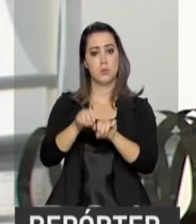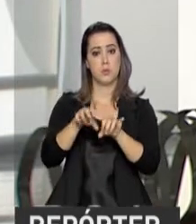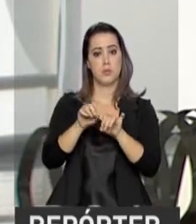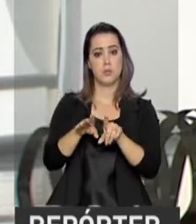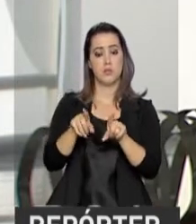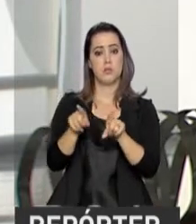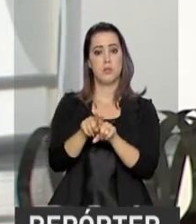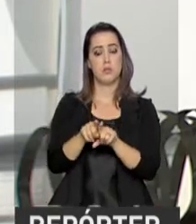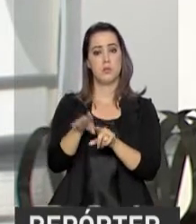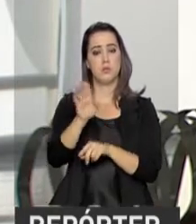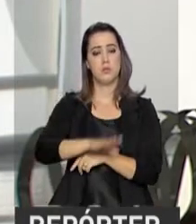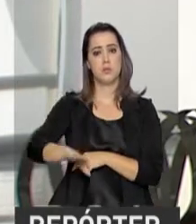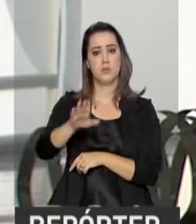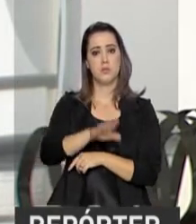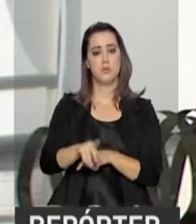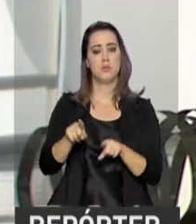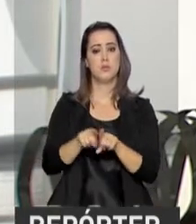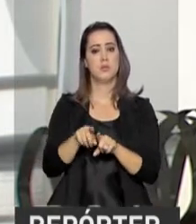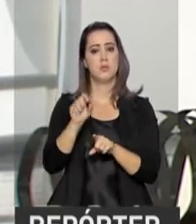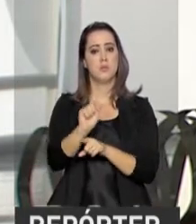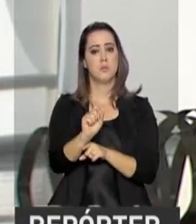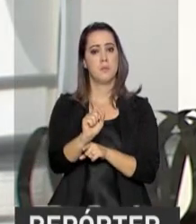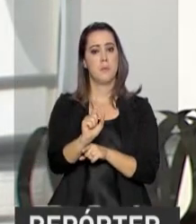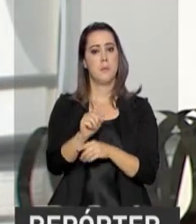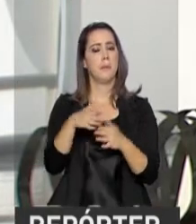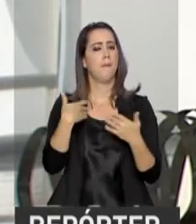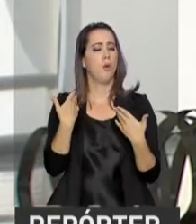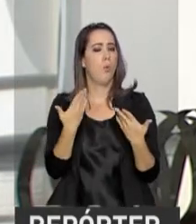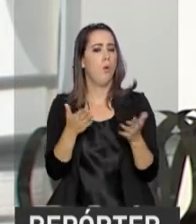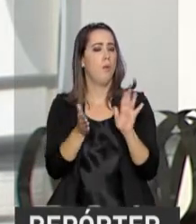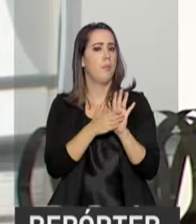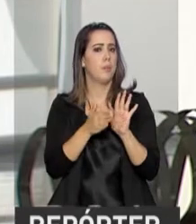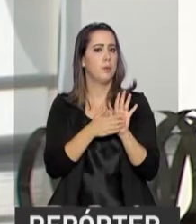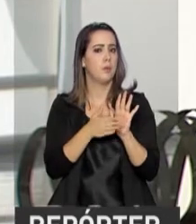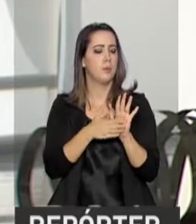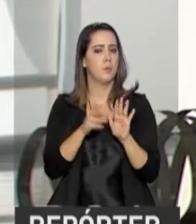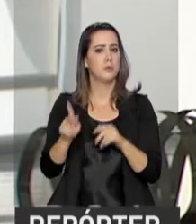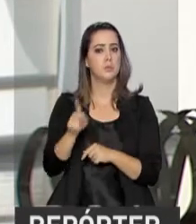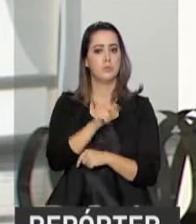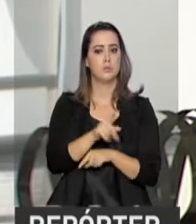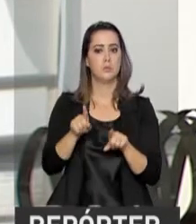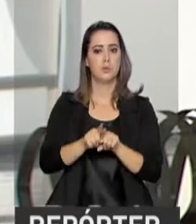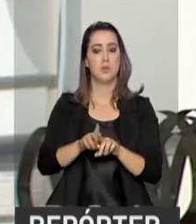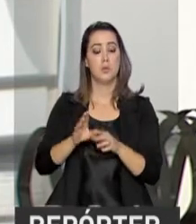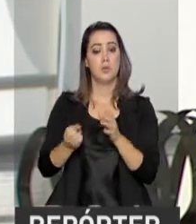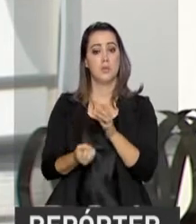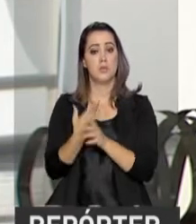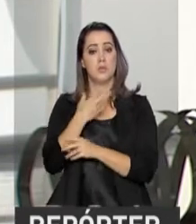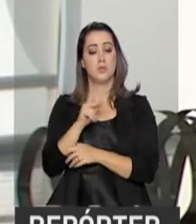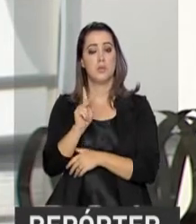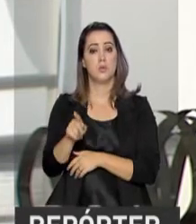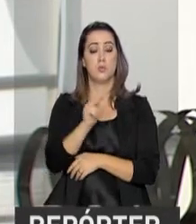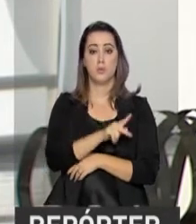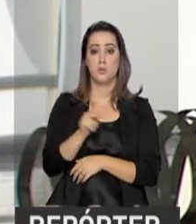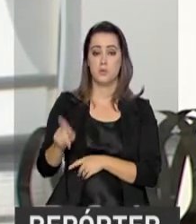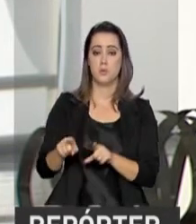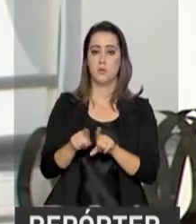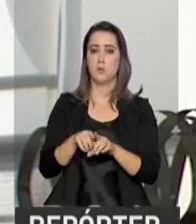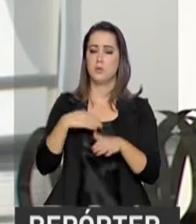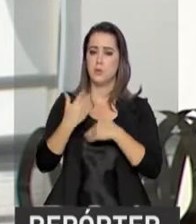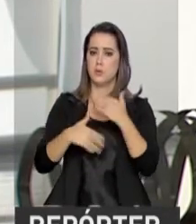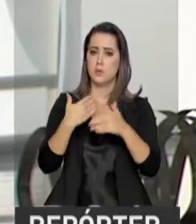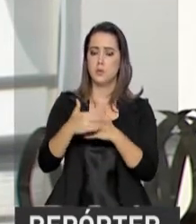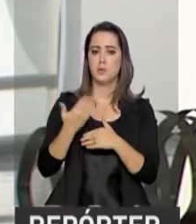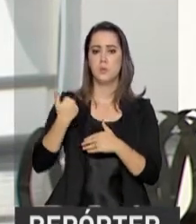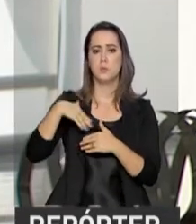a elaboração dos currículos e propostas pedagógicas, a criação de políticas para a formação de professores e a produção